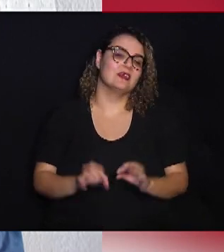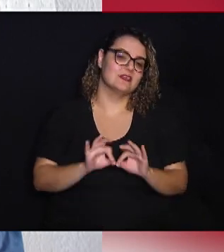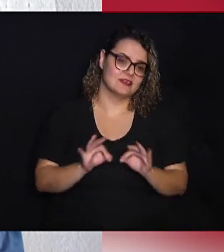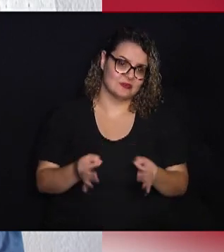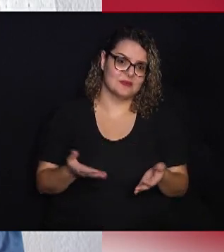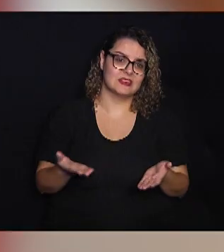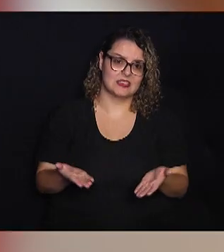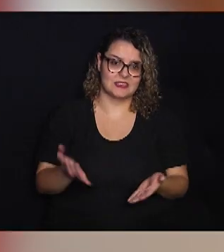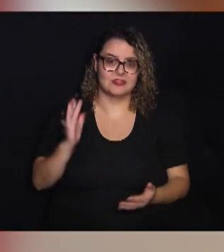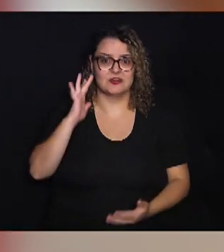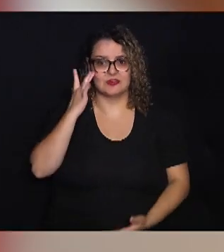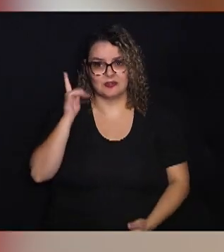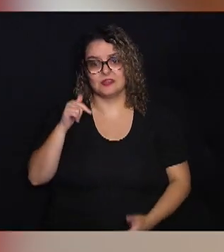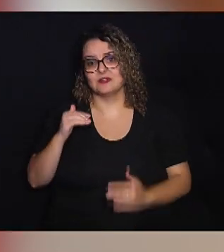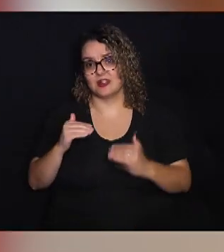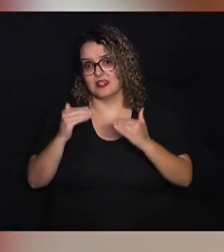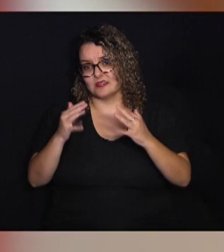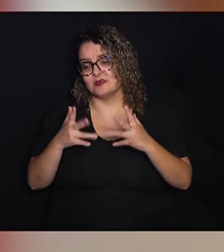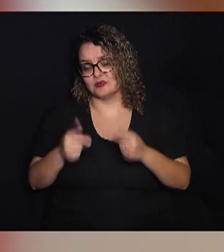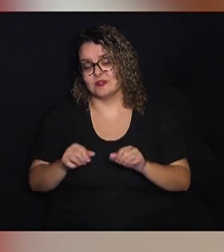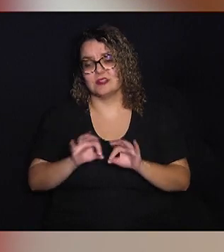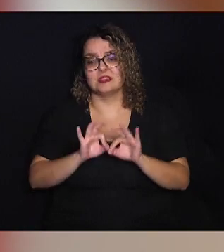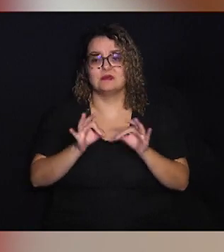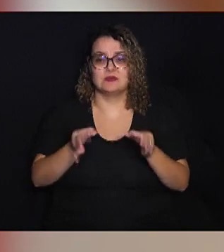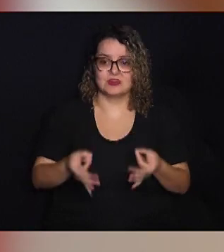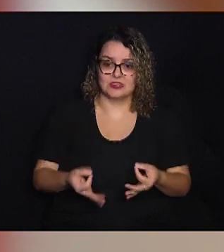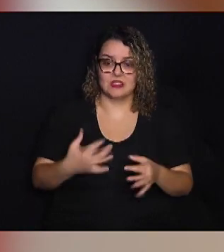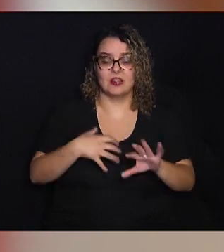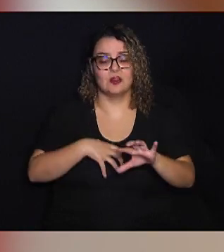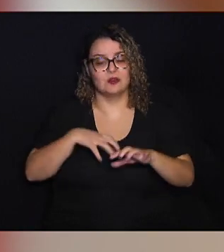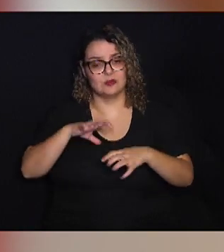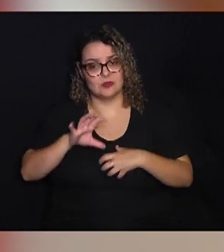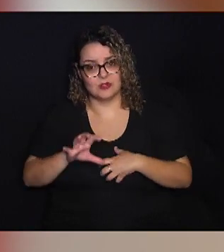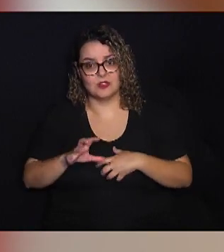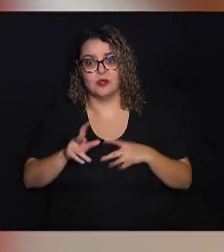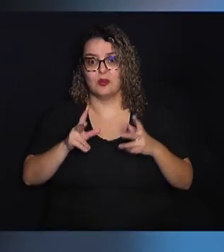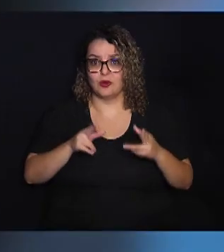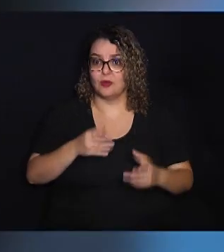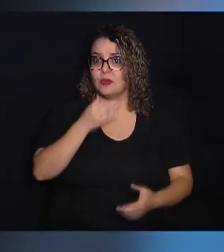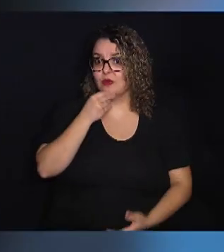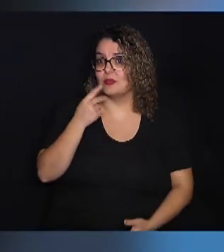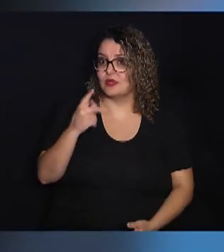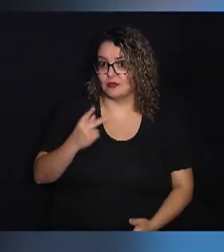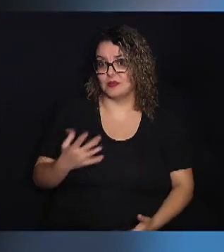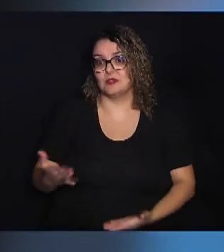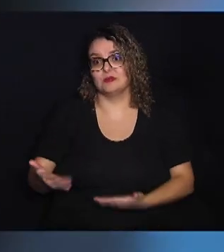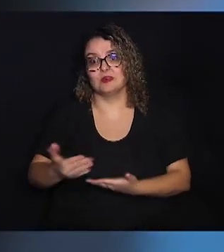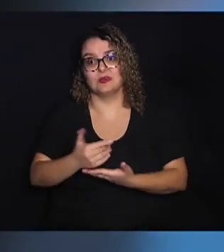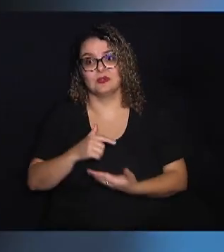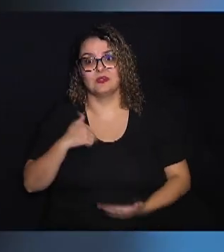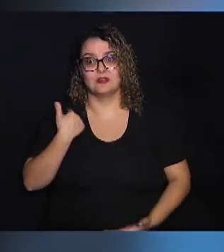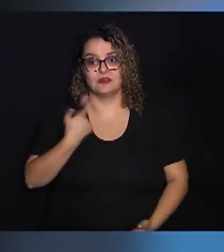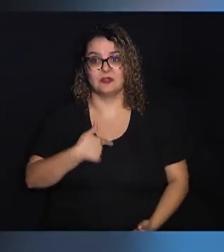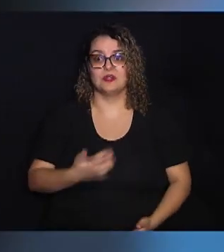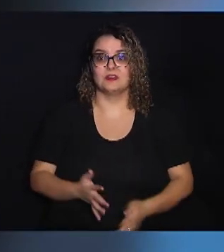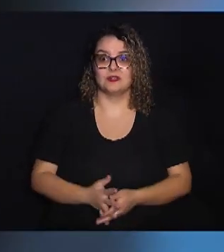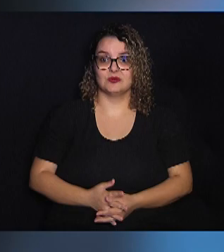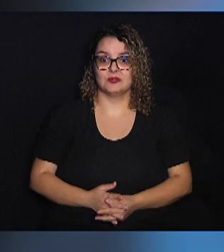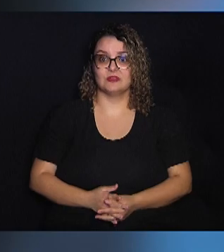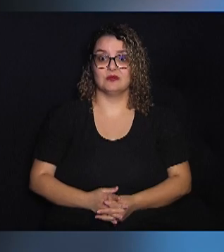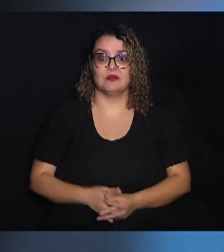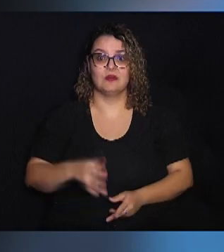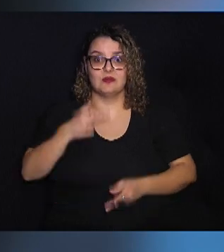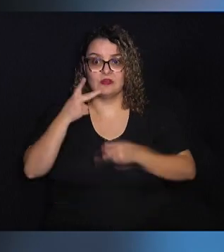né, eu acho que, acima de tudo, a simplicidade, a empatia, como ele nos acolheu, falando de